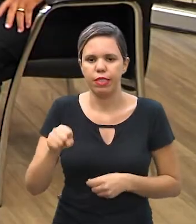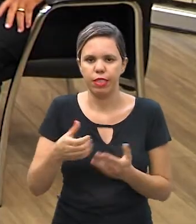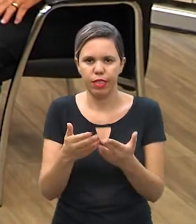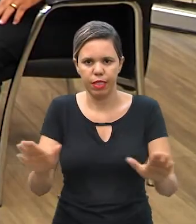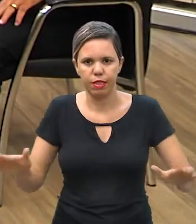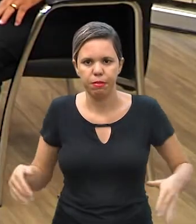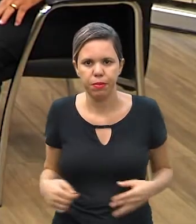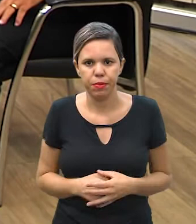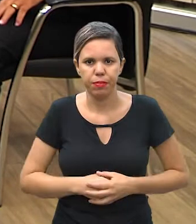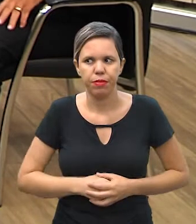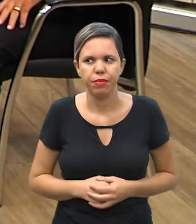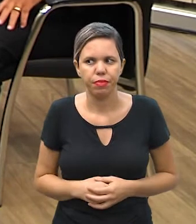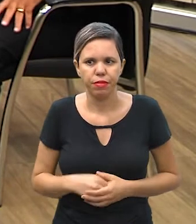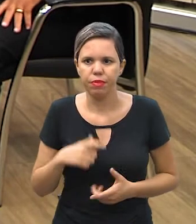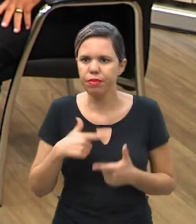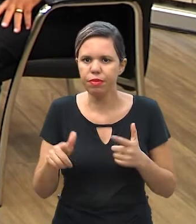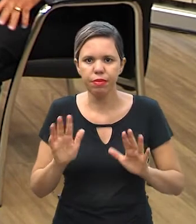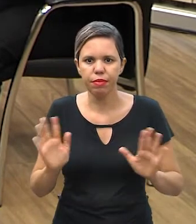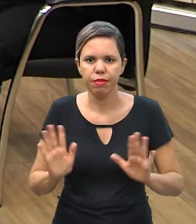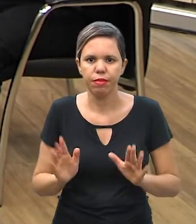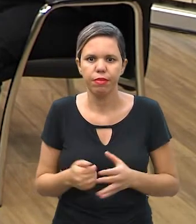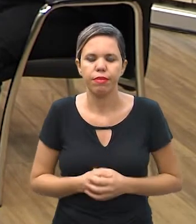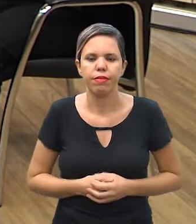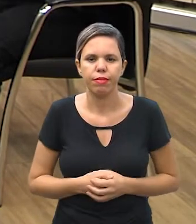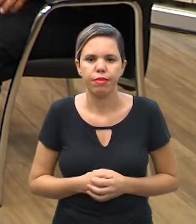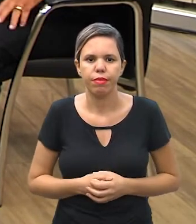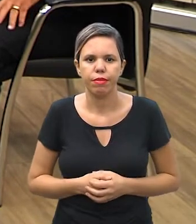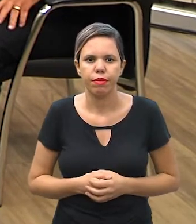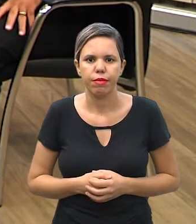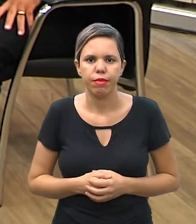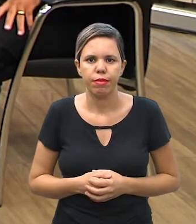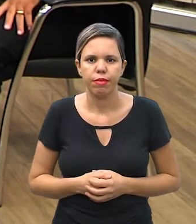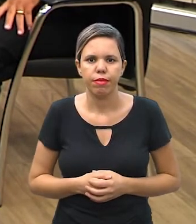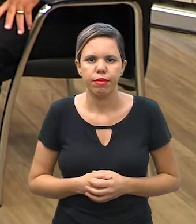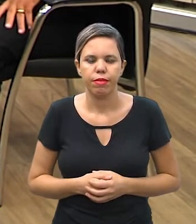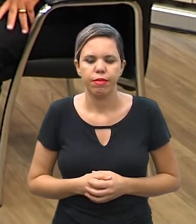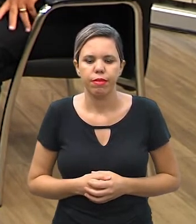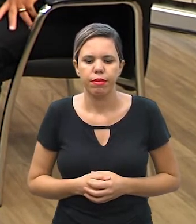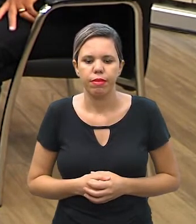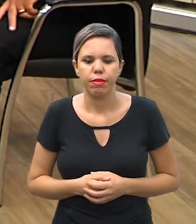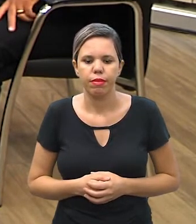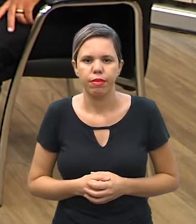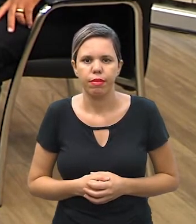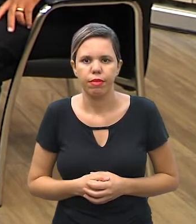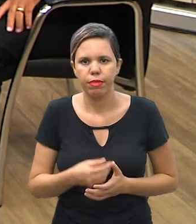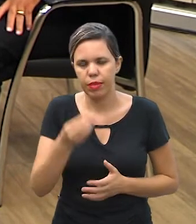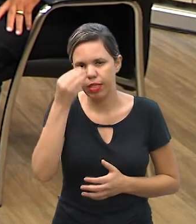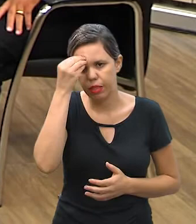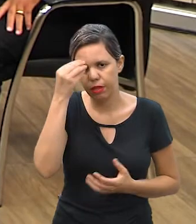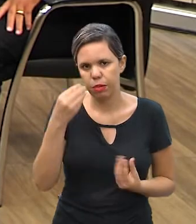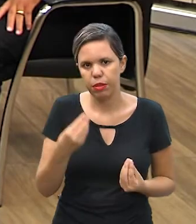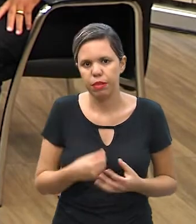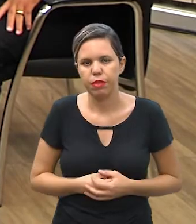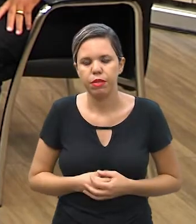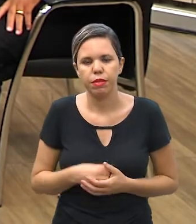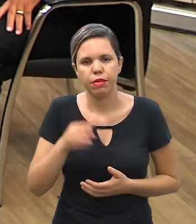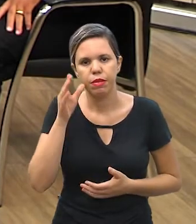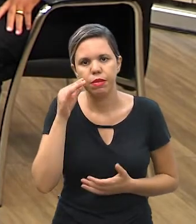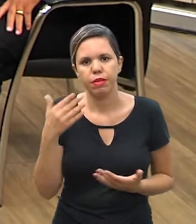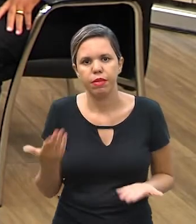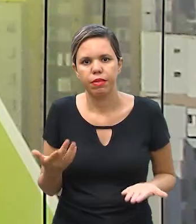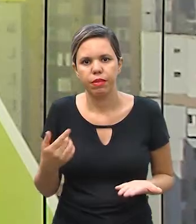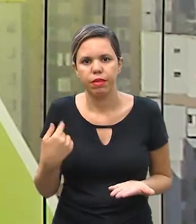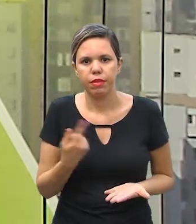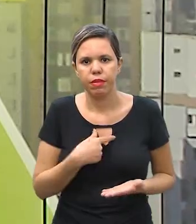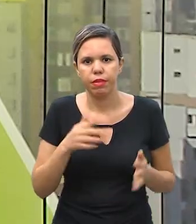o caminho, ele passou, não teve problema. Afinal de contas, era um trabalhador também, né? Isso marcou bastante.